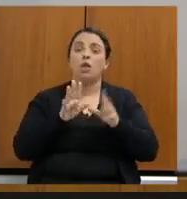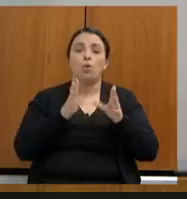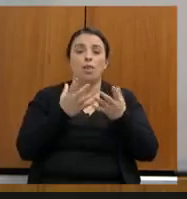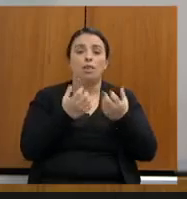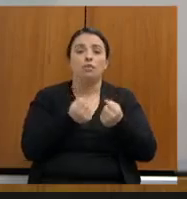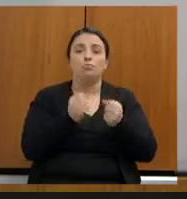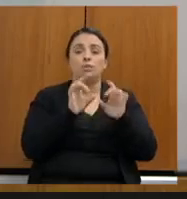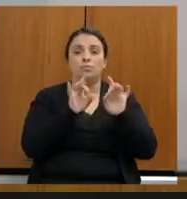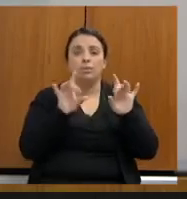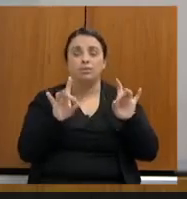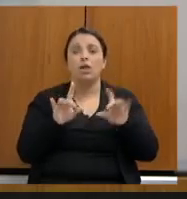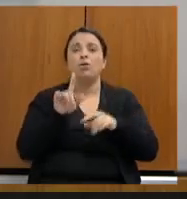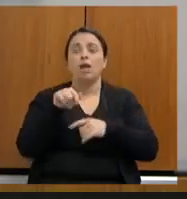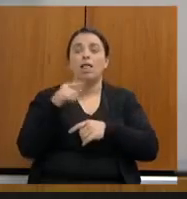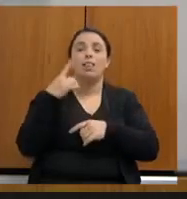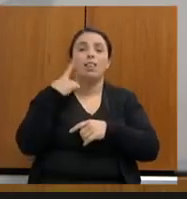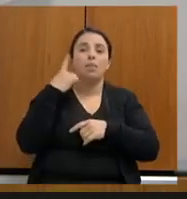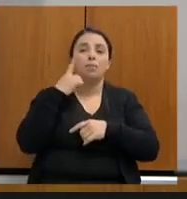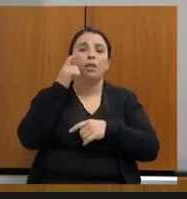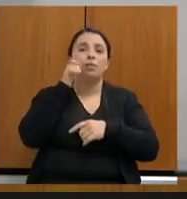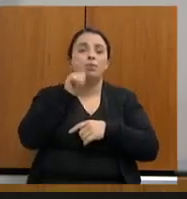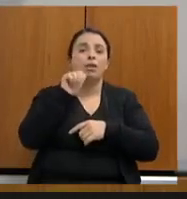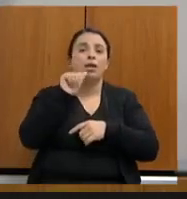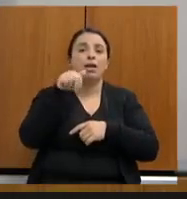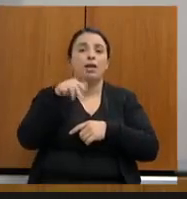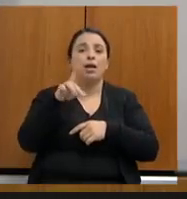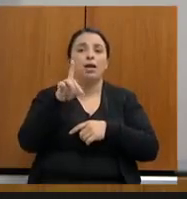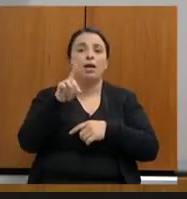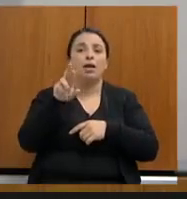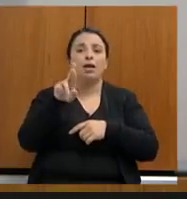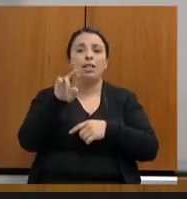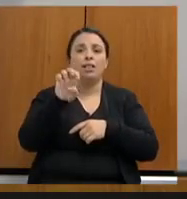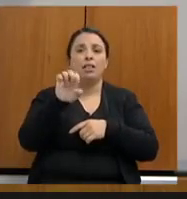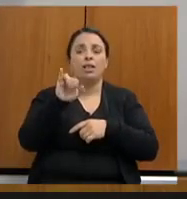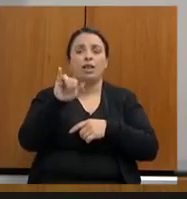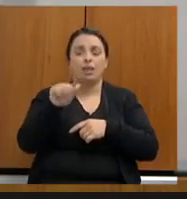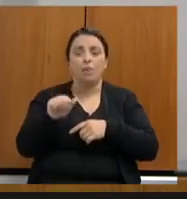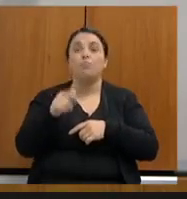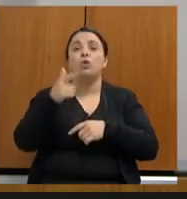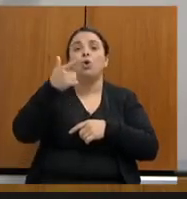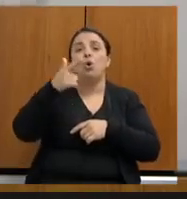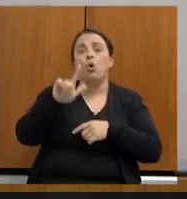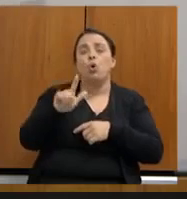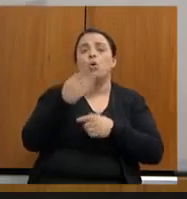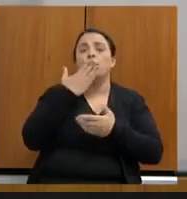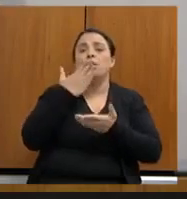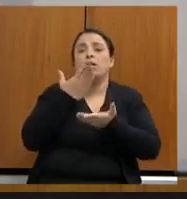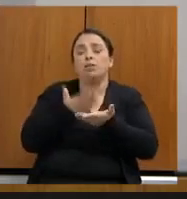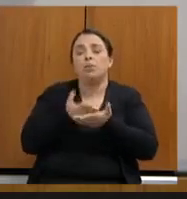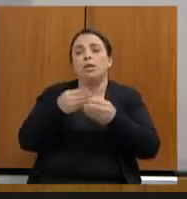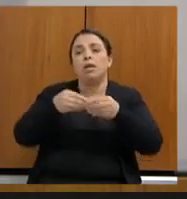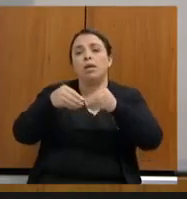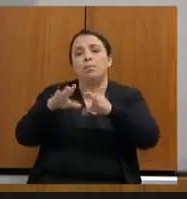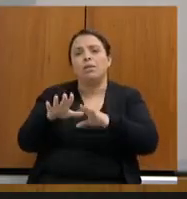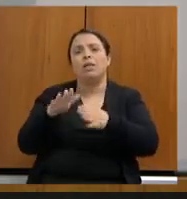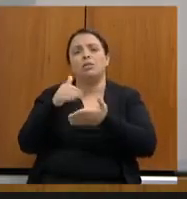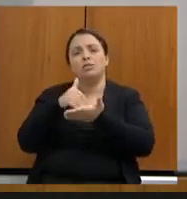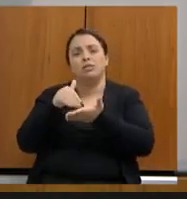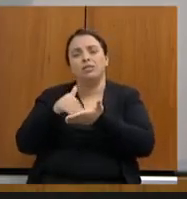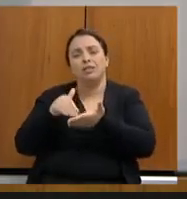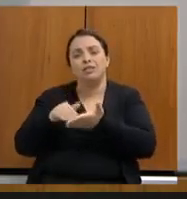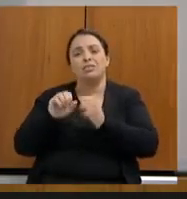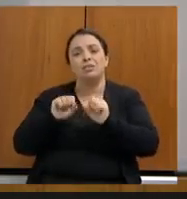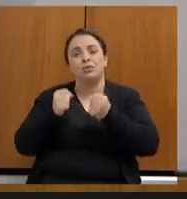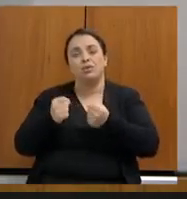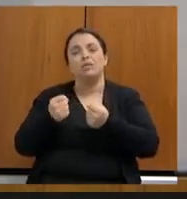Deputado André de Jesus o requerimento será encaminhado ao secretário de estado de justiça e segurança por pedir informações acerca